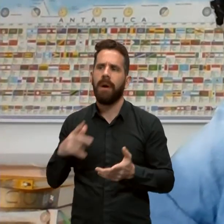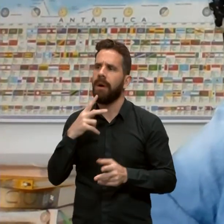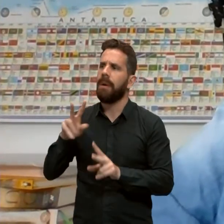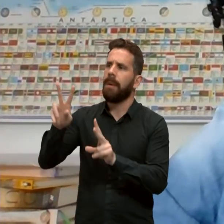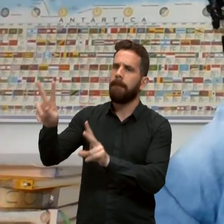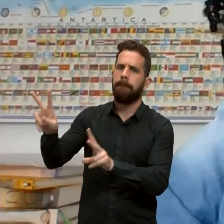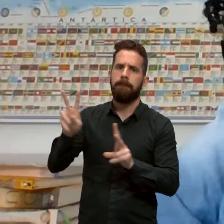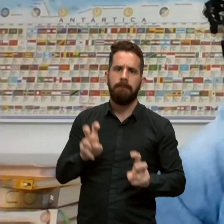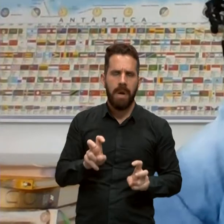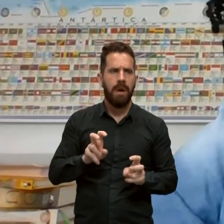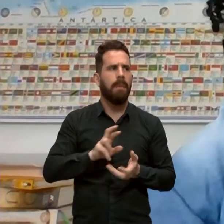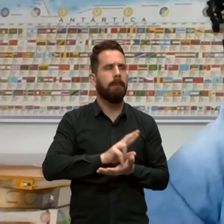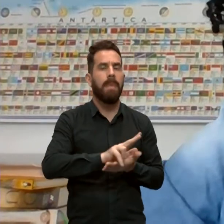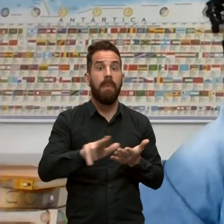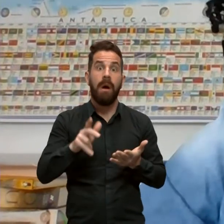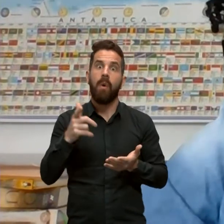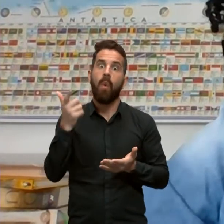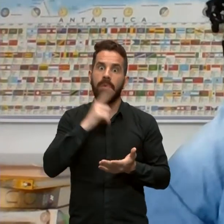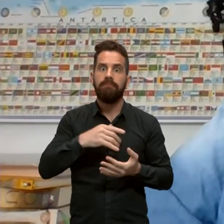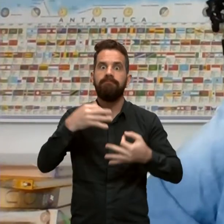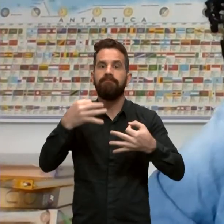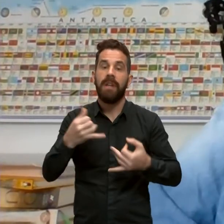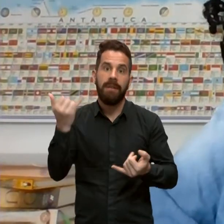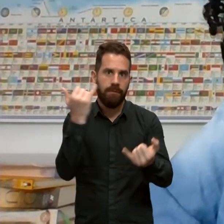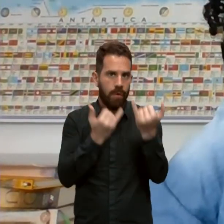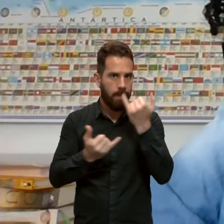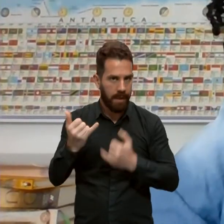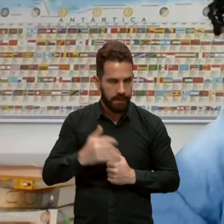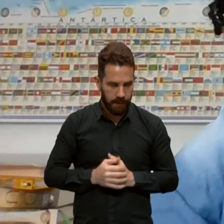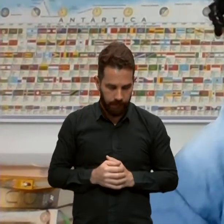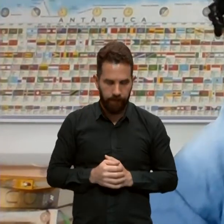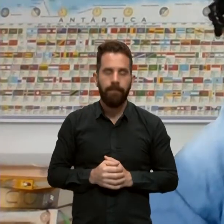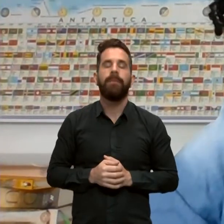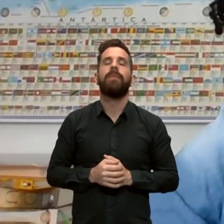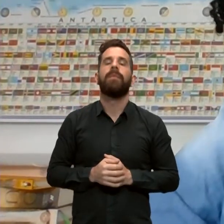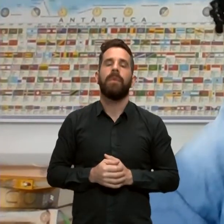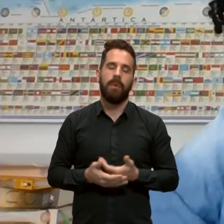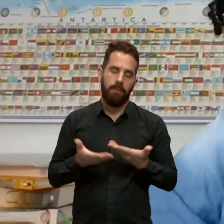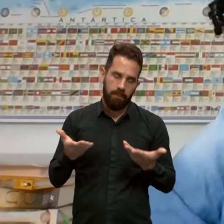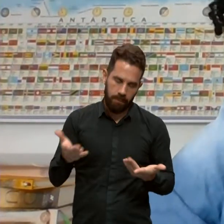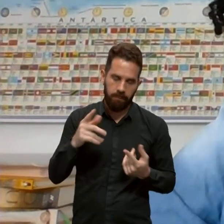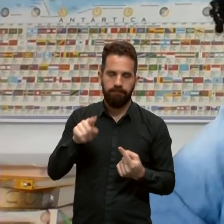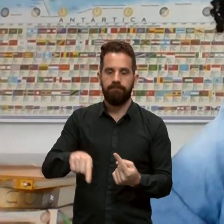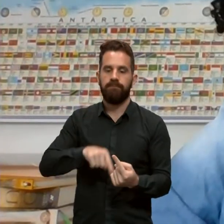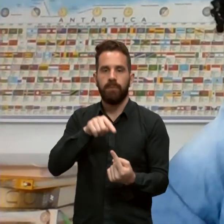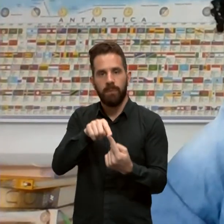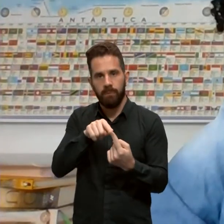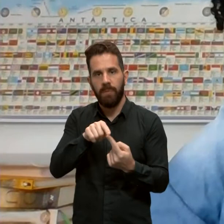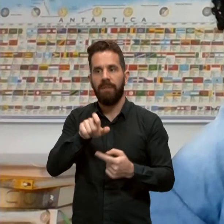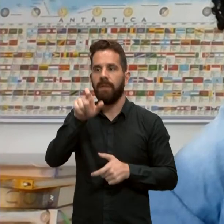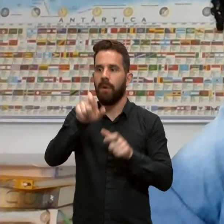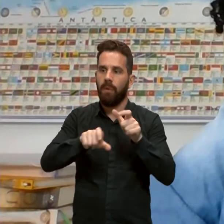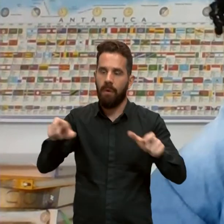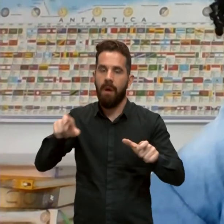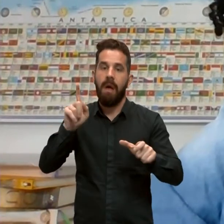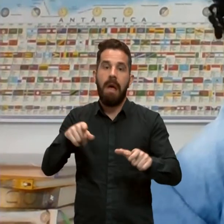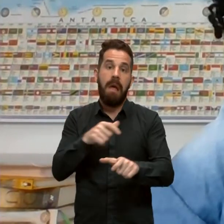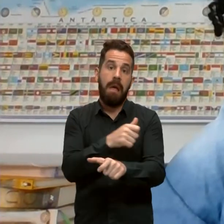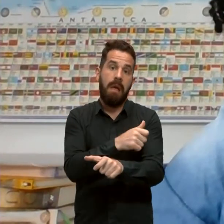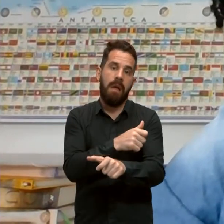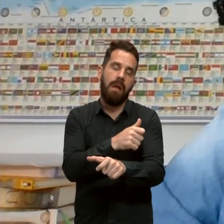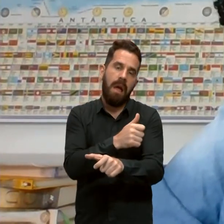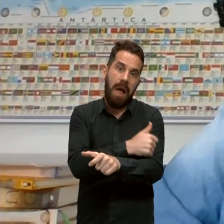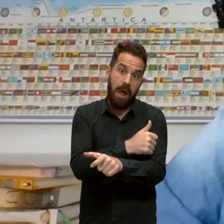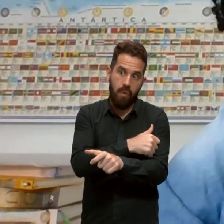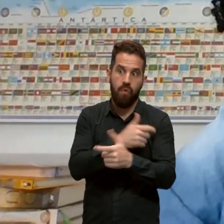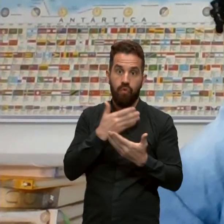você chegar a uma informação. Então, por isso que ele é voltado especialmente para o público de